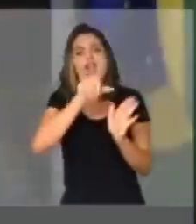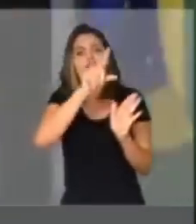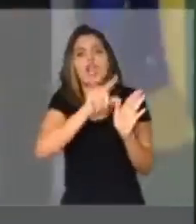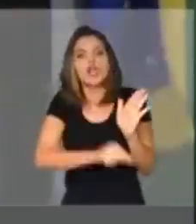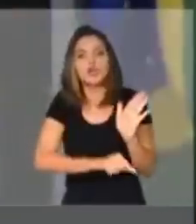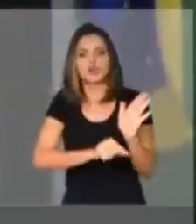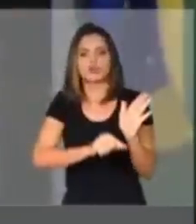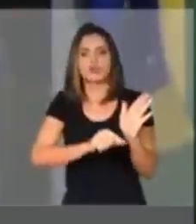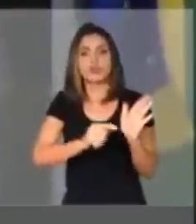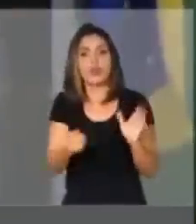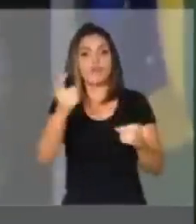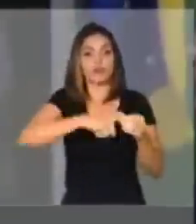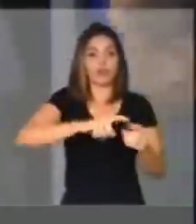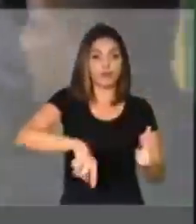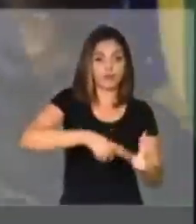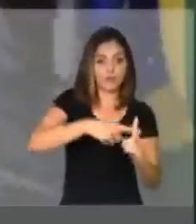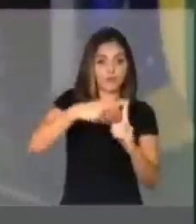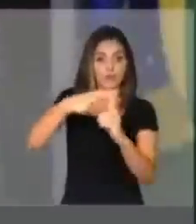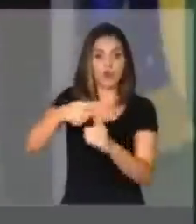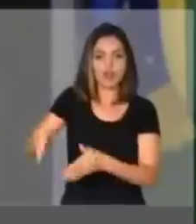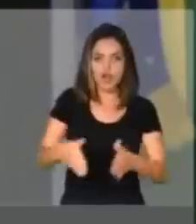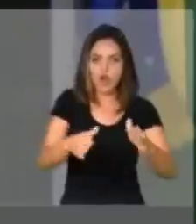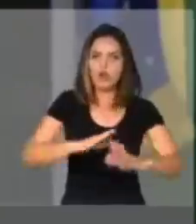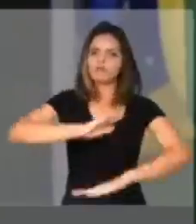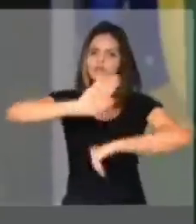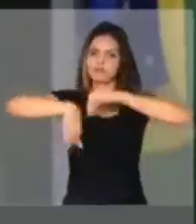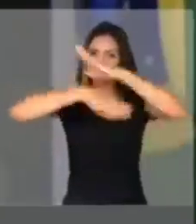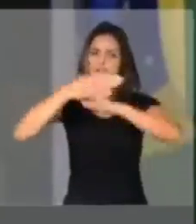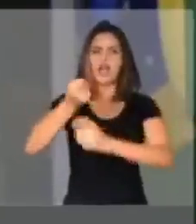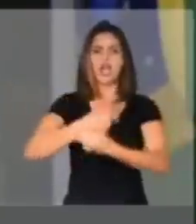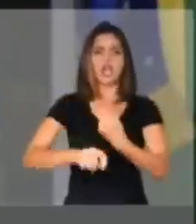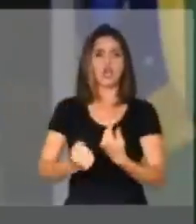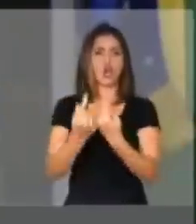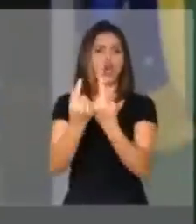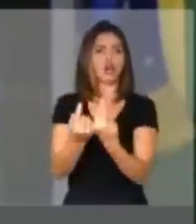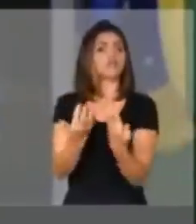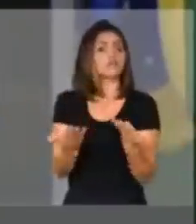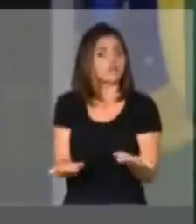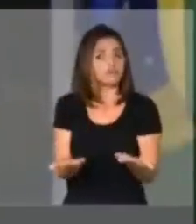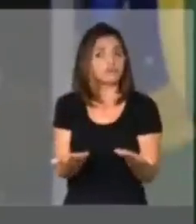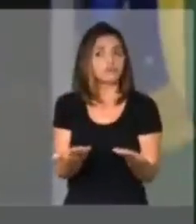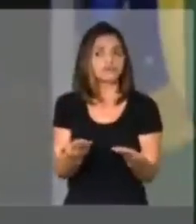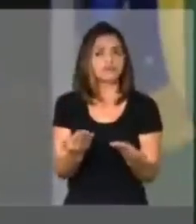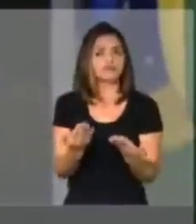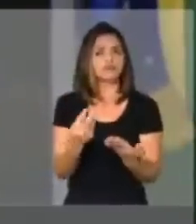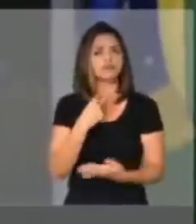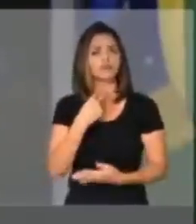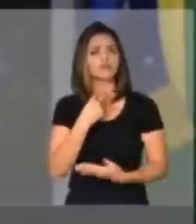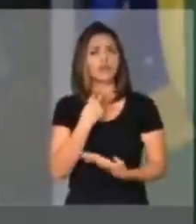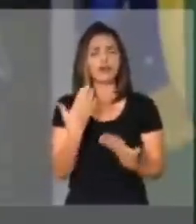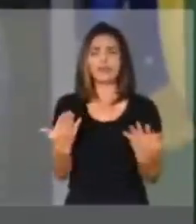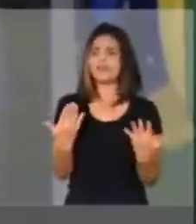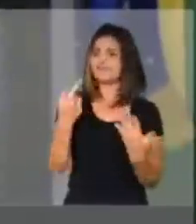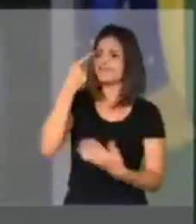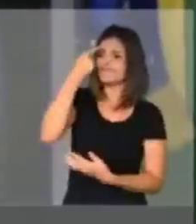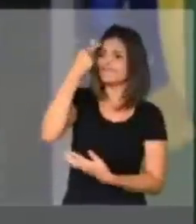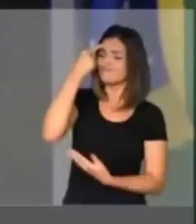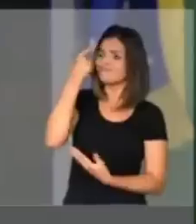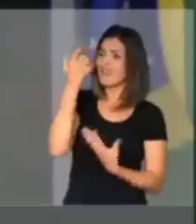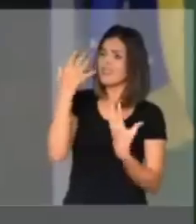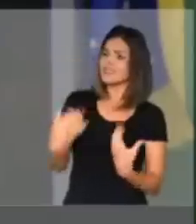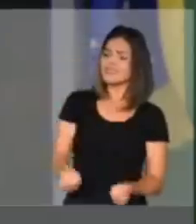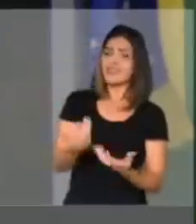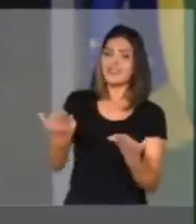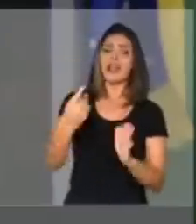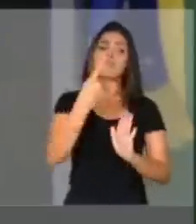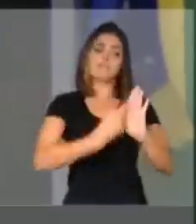da responsabilidade do crescimento econômico. É simplesmente impensável para nós que